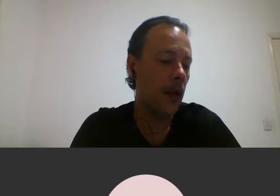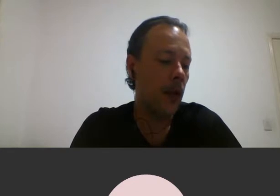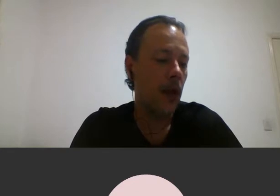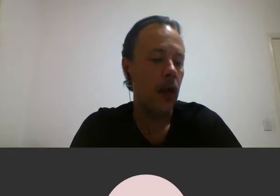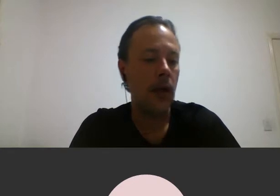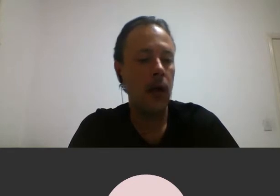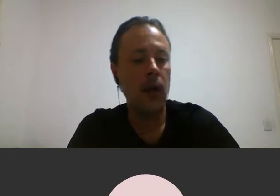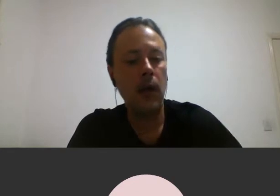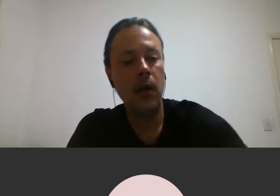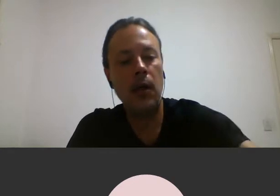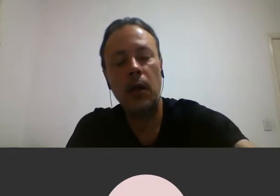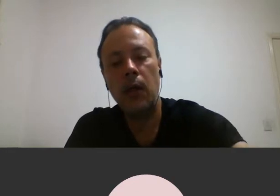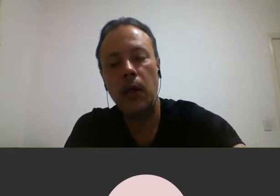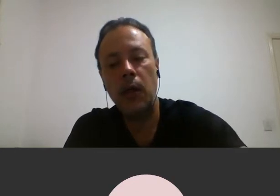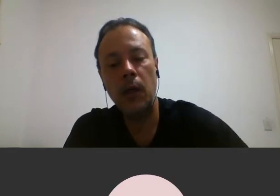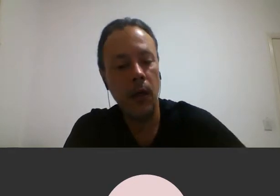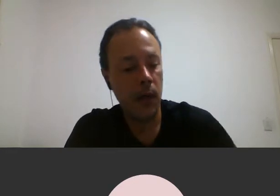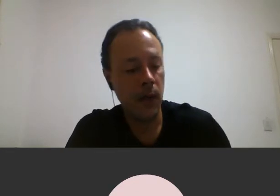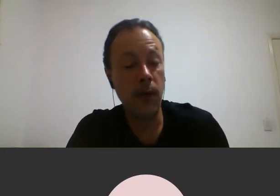né?